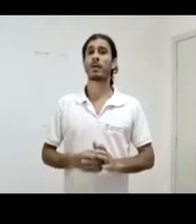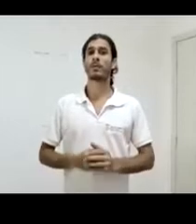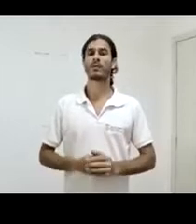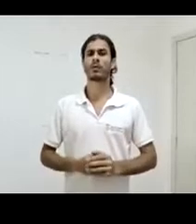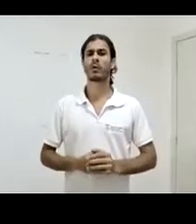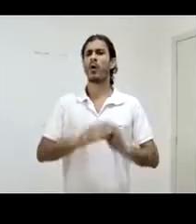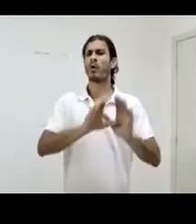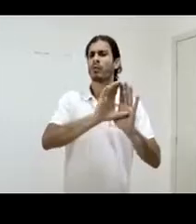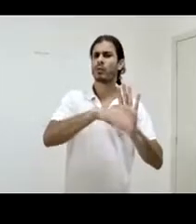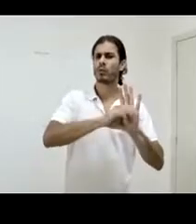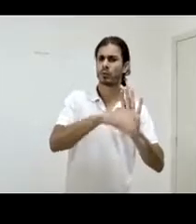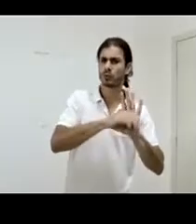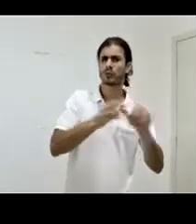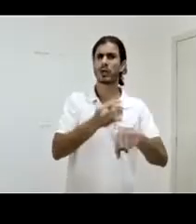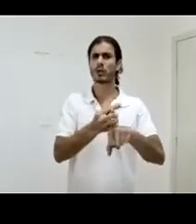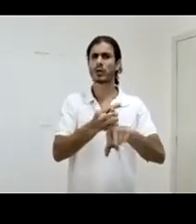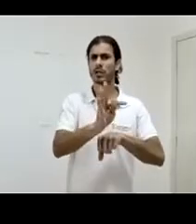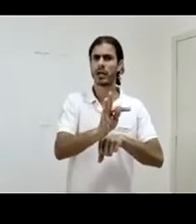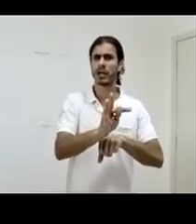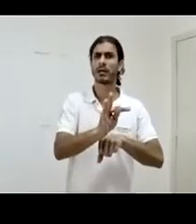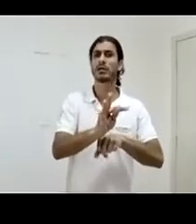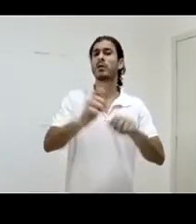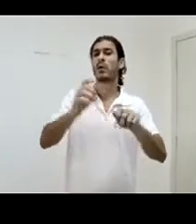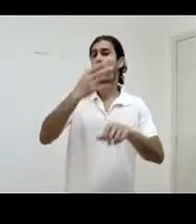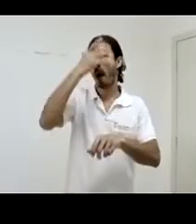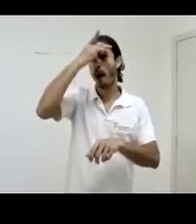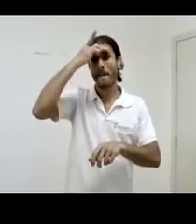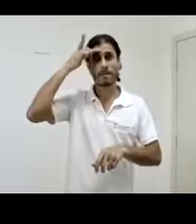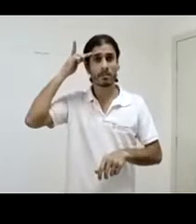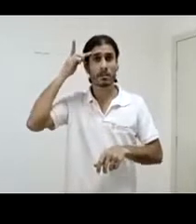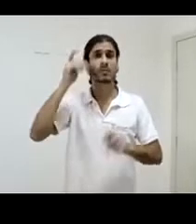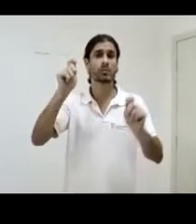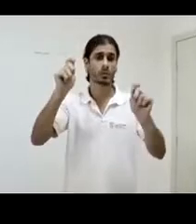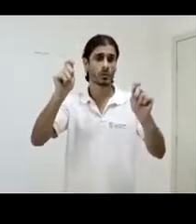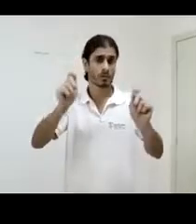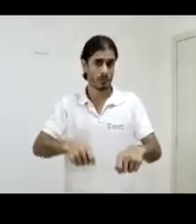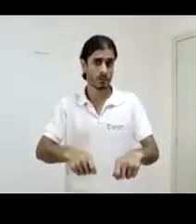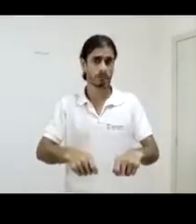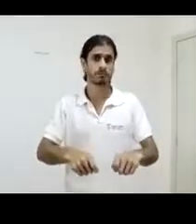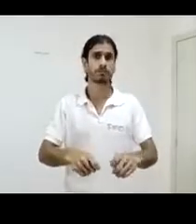para produzir a sua existência, e é a técnica, essa atividade